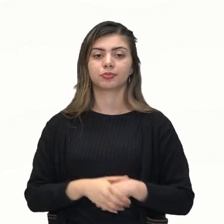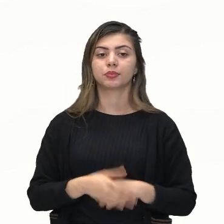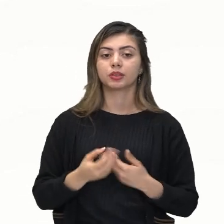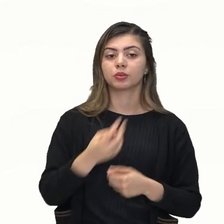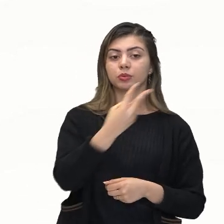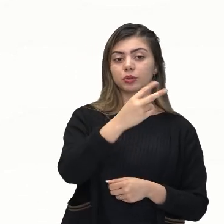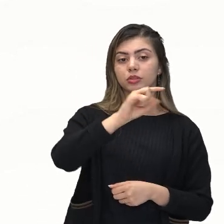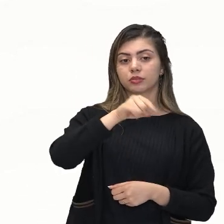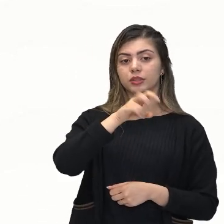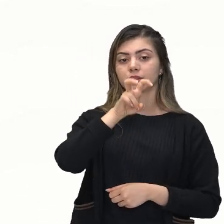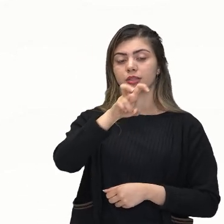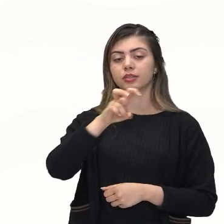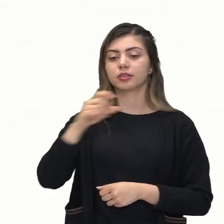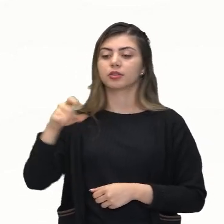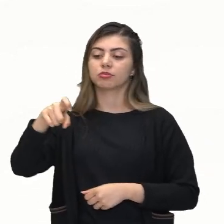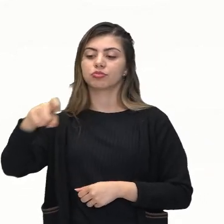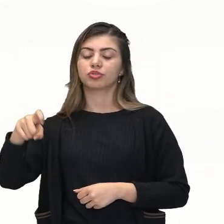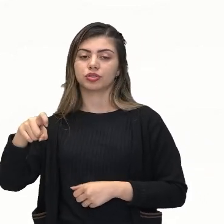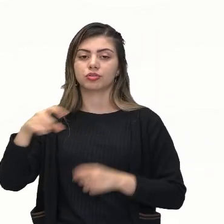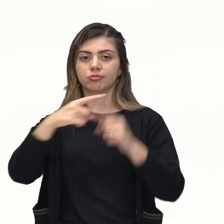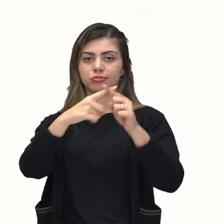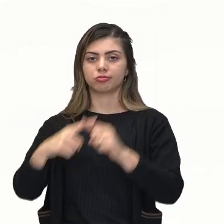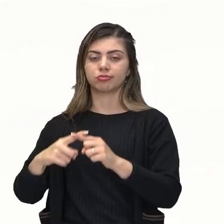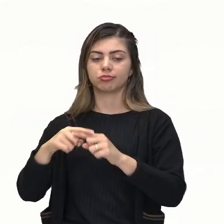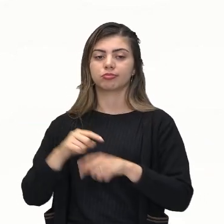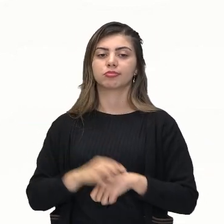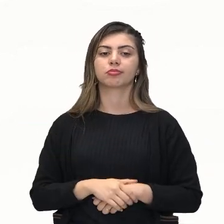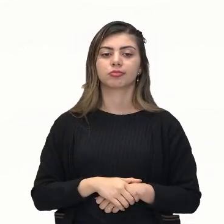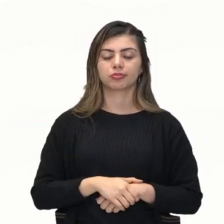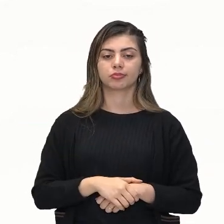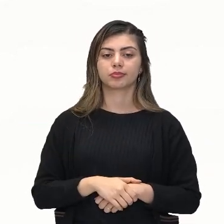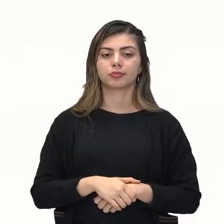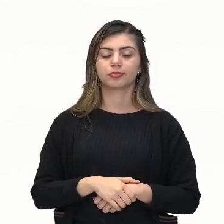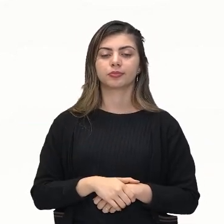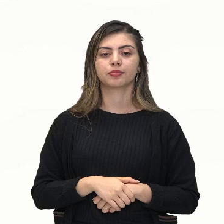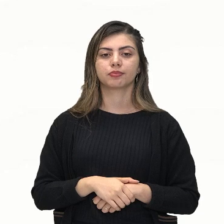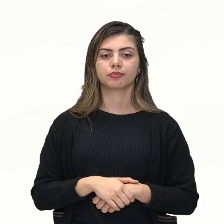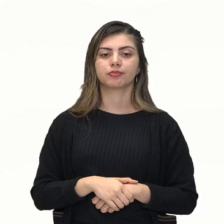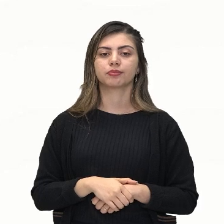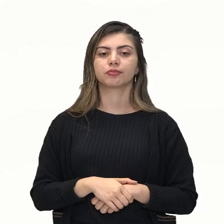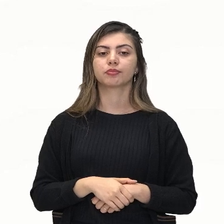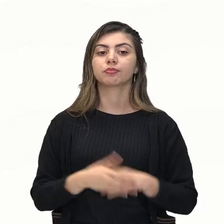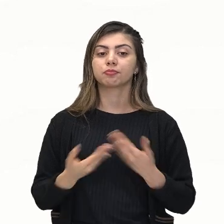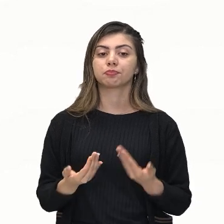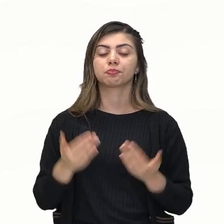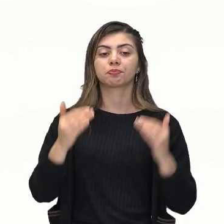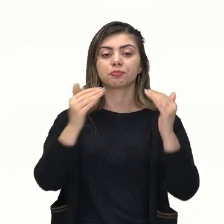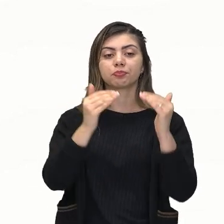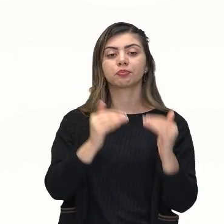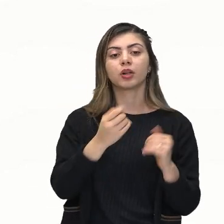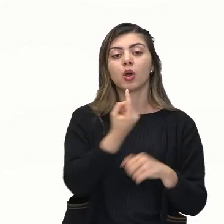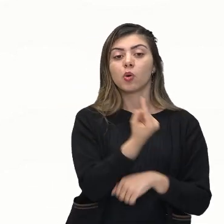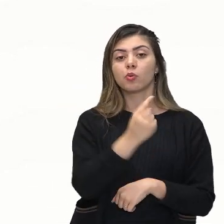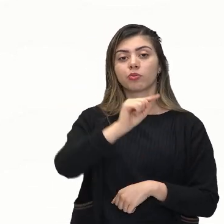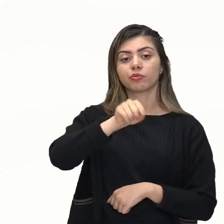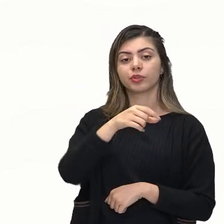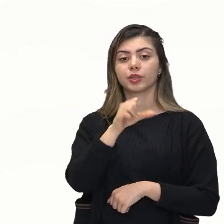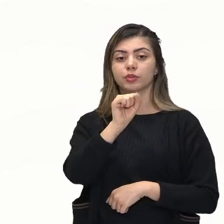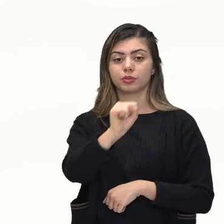cima daqui com o de baixo daqui, tá? E 1,8